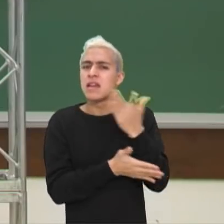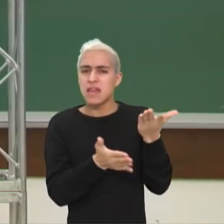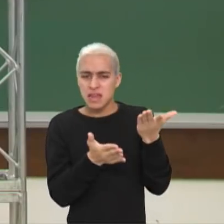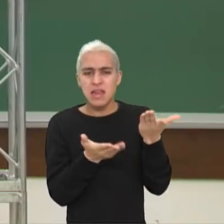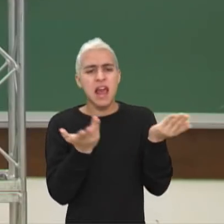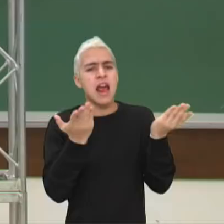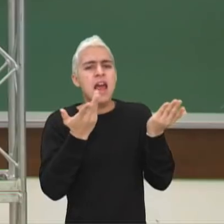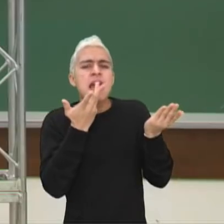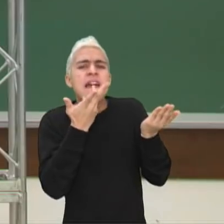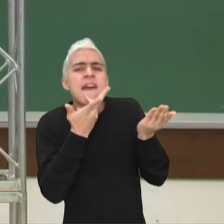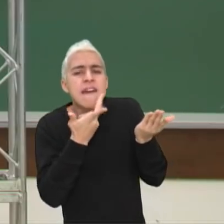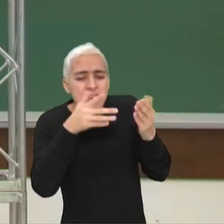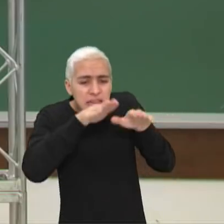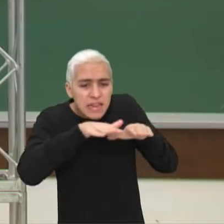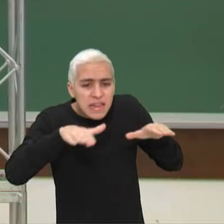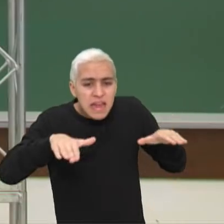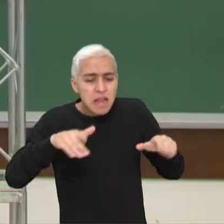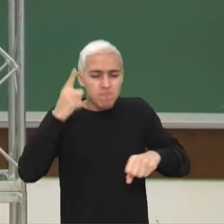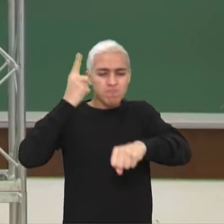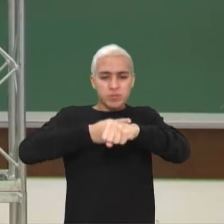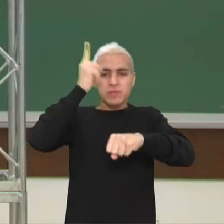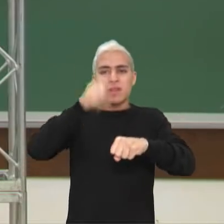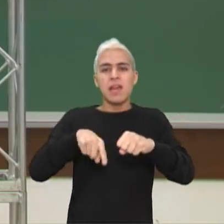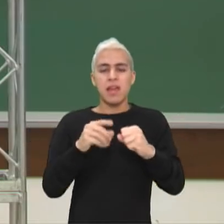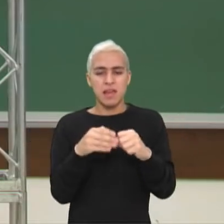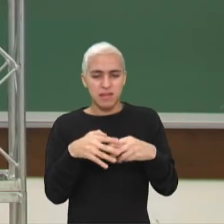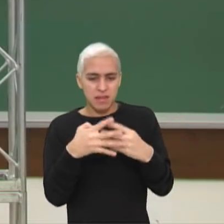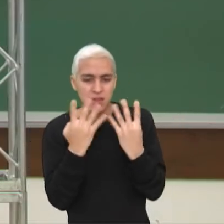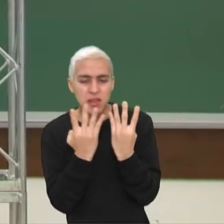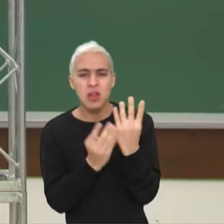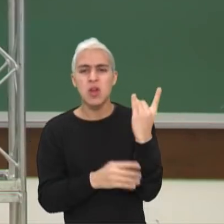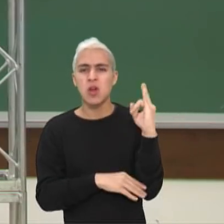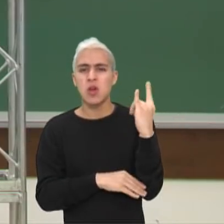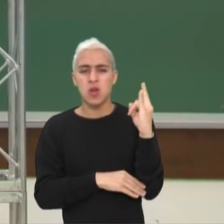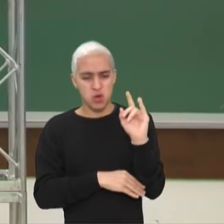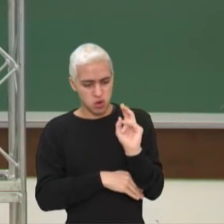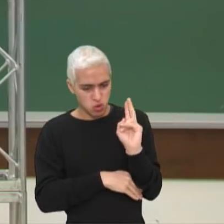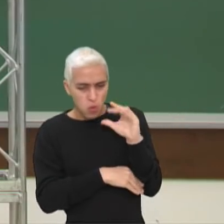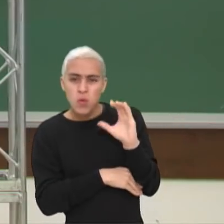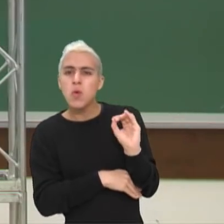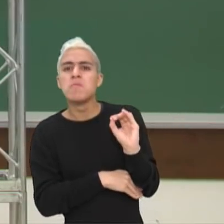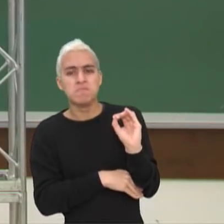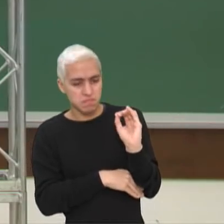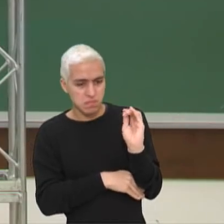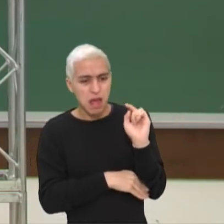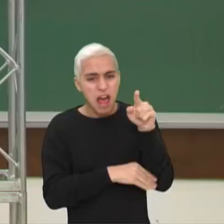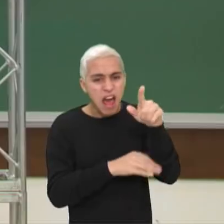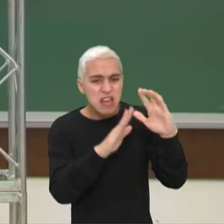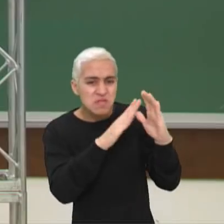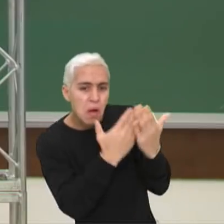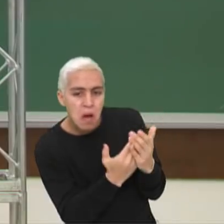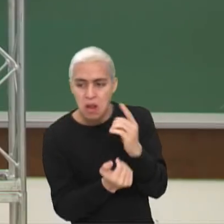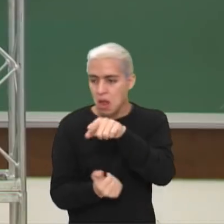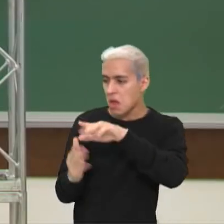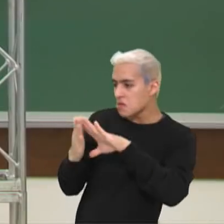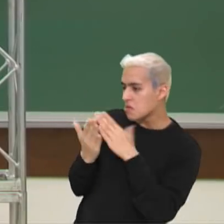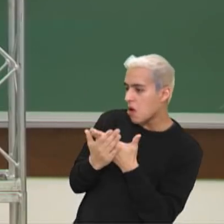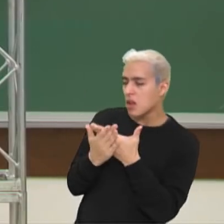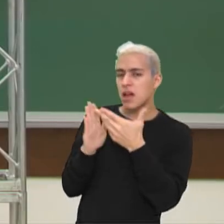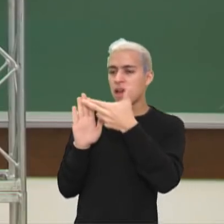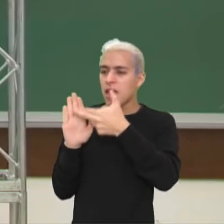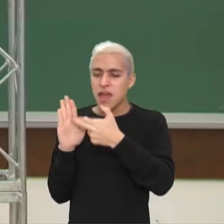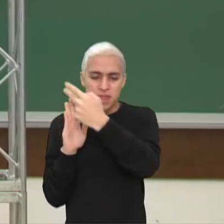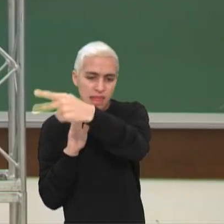crianças, fazendo regras no momento, é o Uno. Então, numa escola joga de uma forma, noutra escola joga de outra forma, sendo